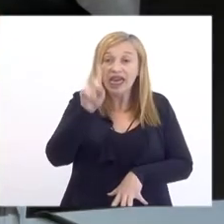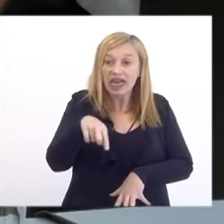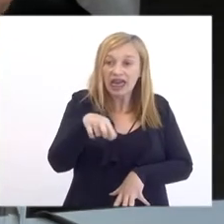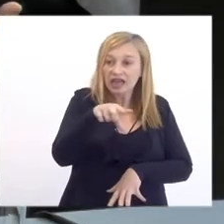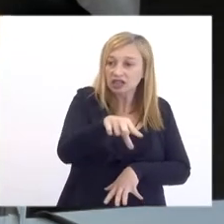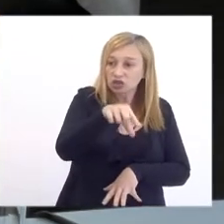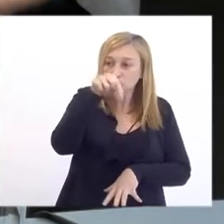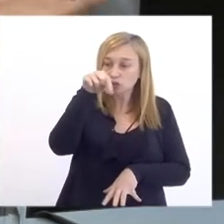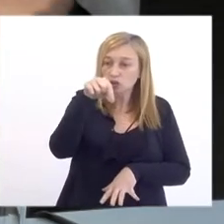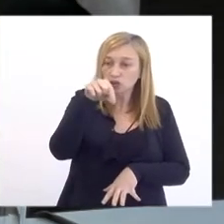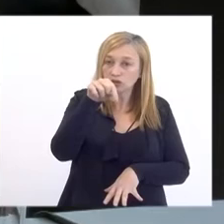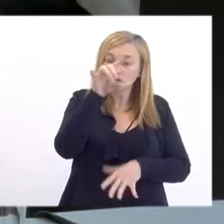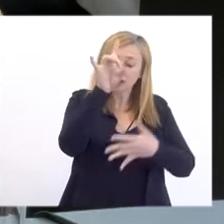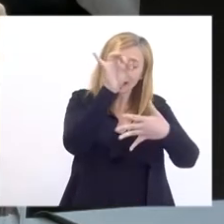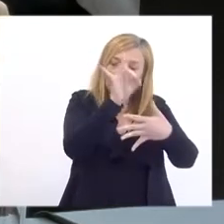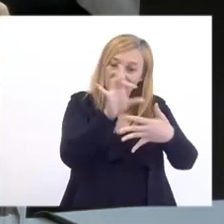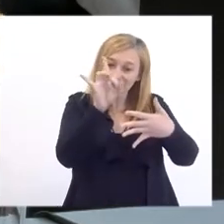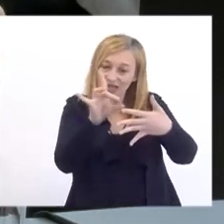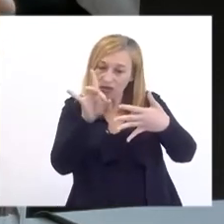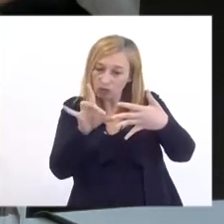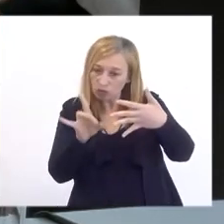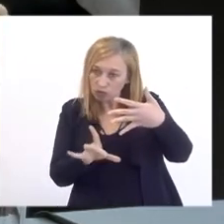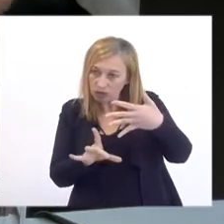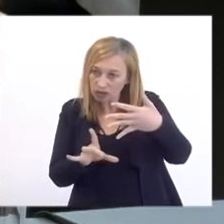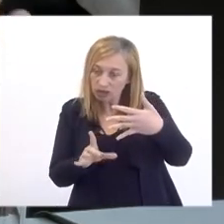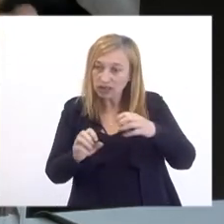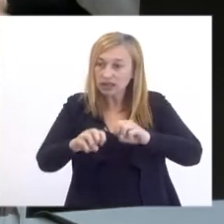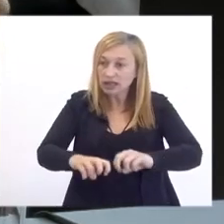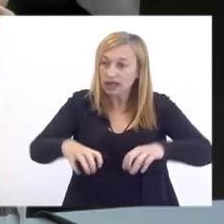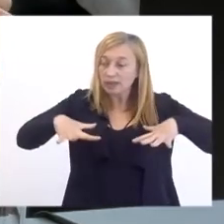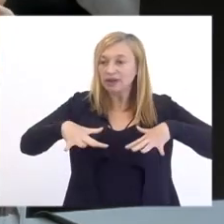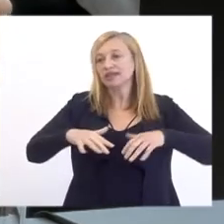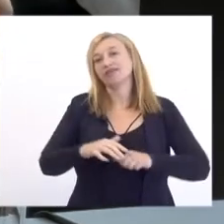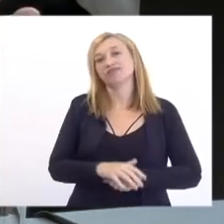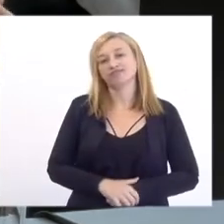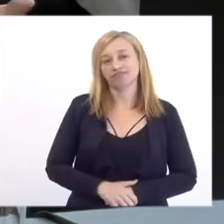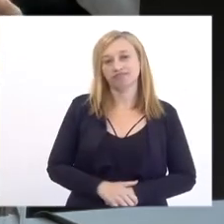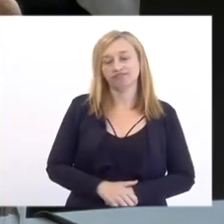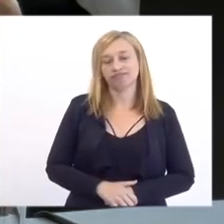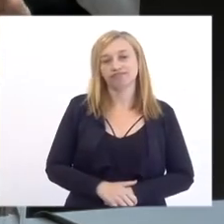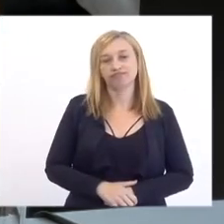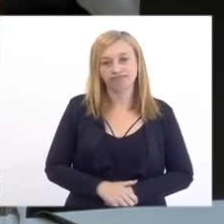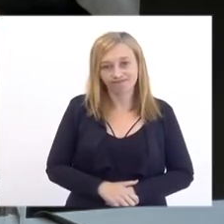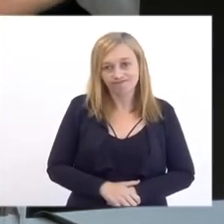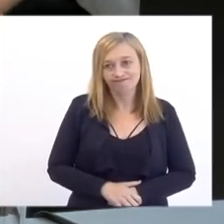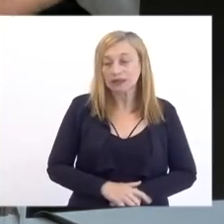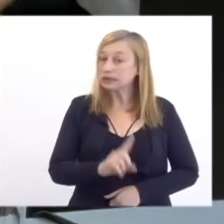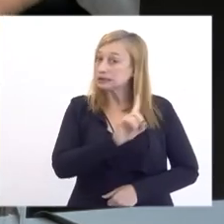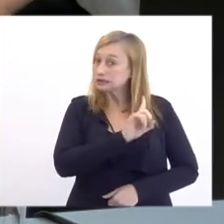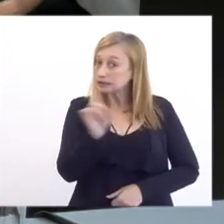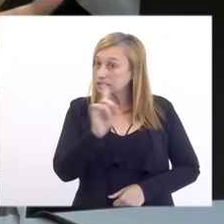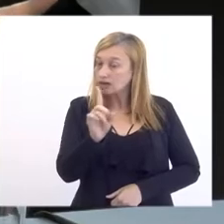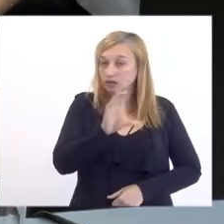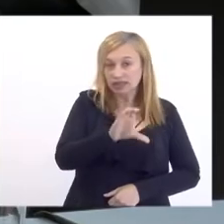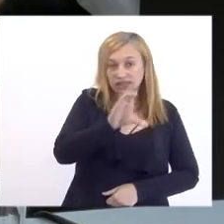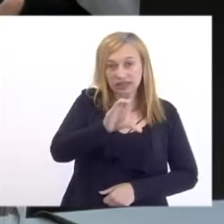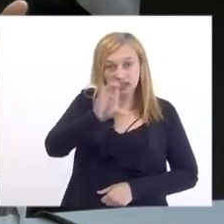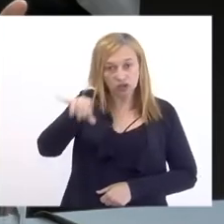uma a uma, o destaque ou emenda, em plenário. Em plenário. Não em